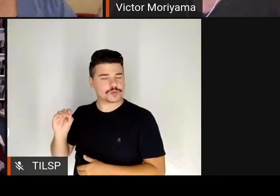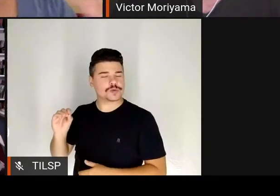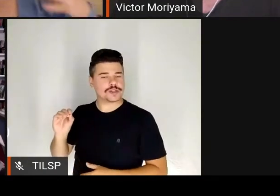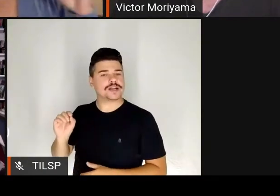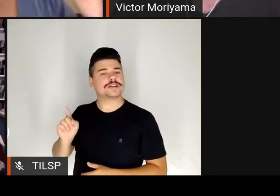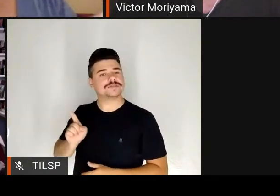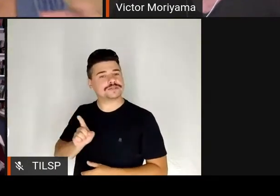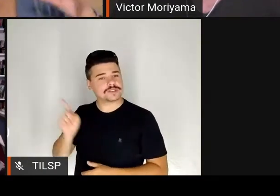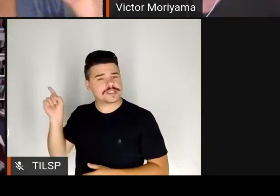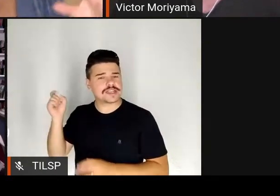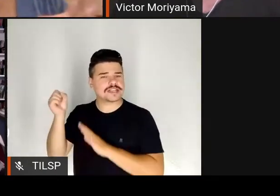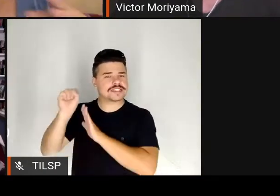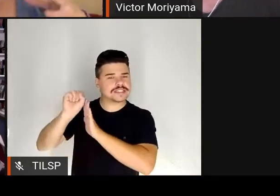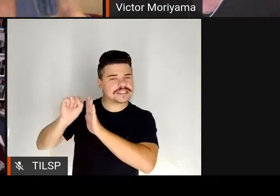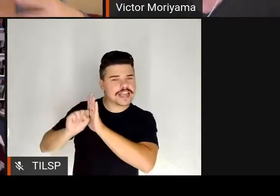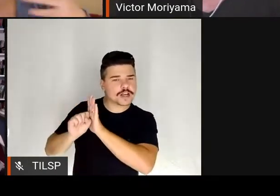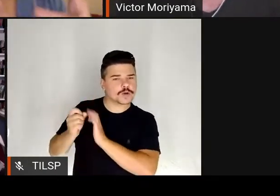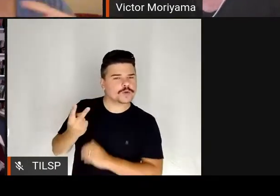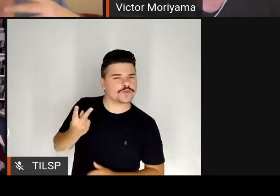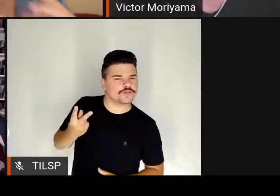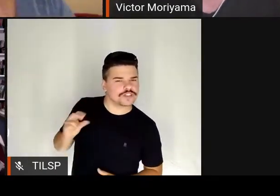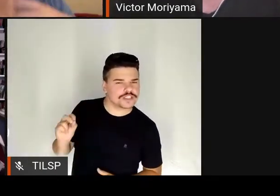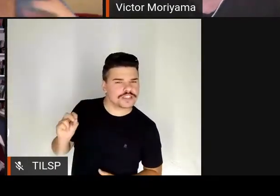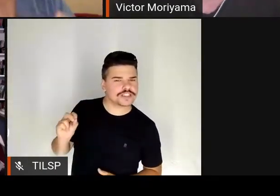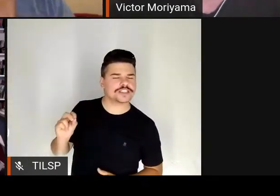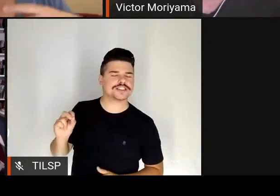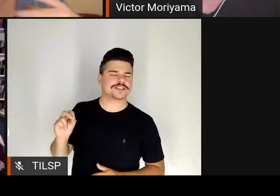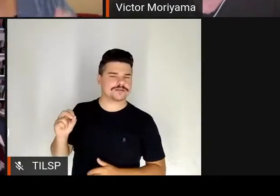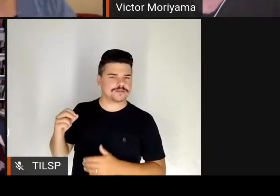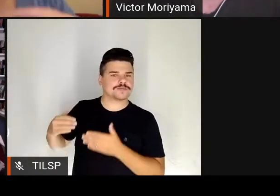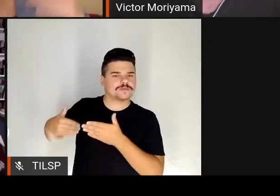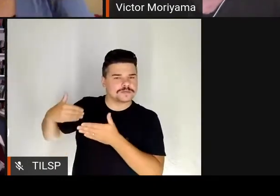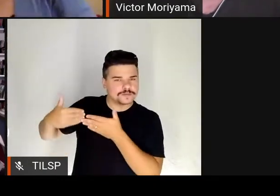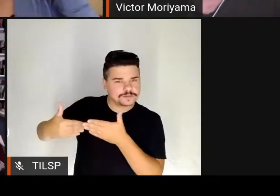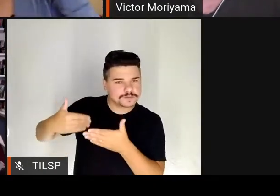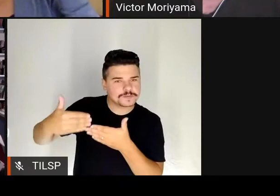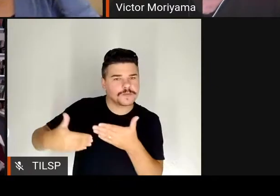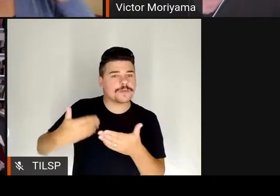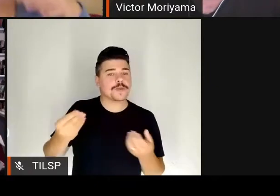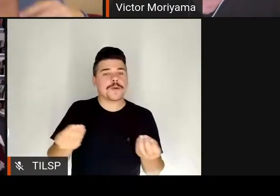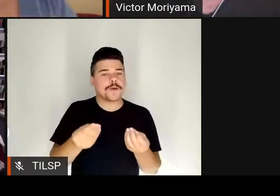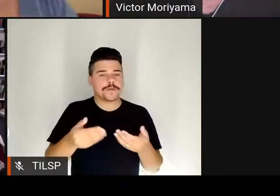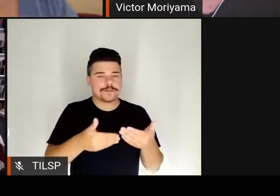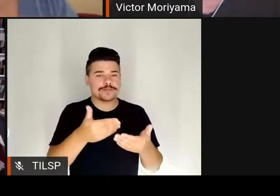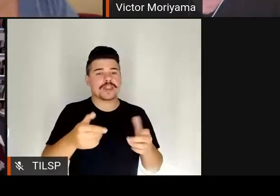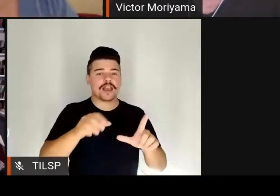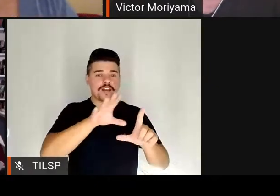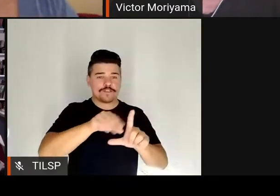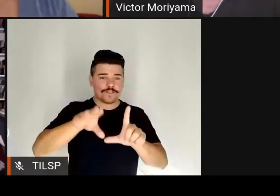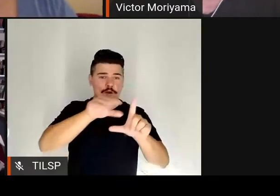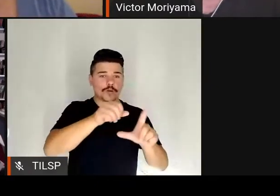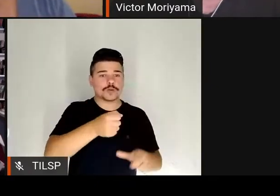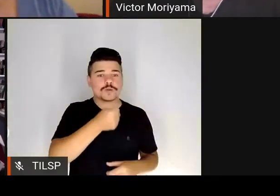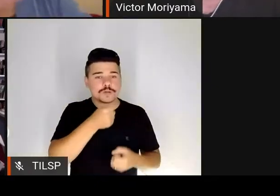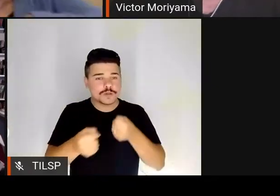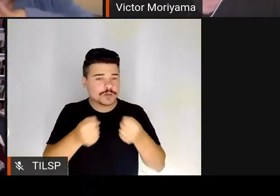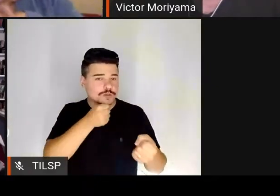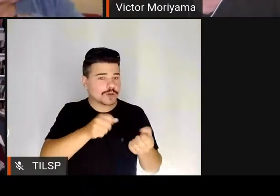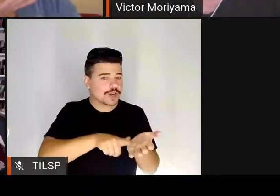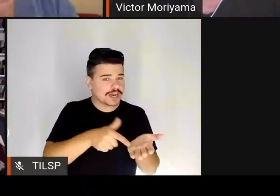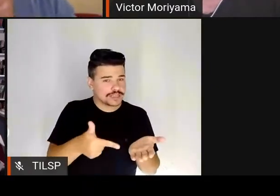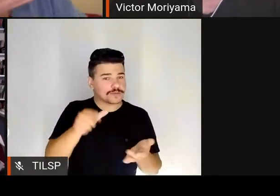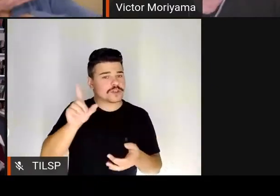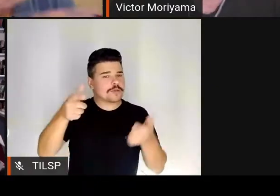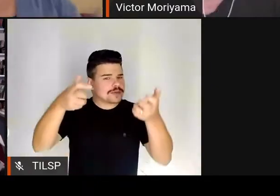do século XX, para as primeiras décadas, e como que isso veio dentro do fotojornalismo. Então, só para dizer que vai ser